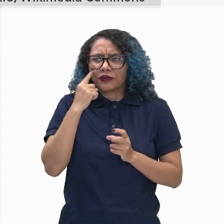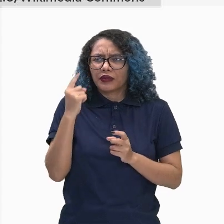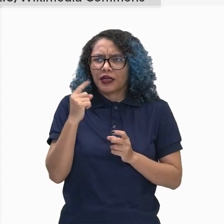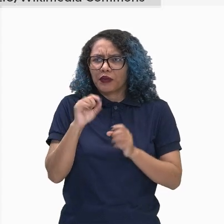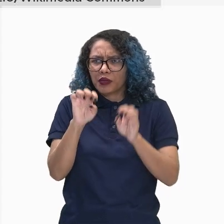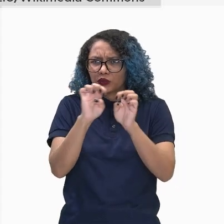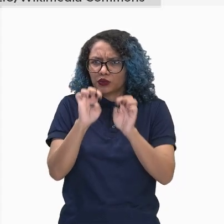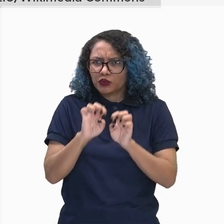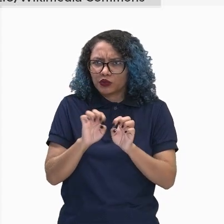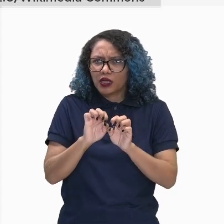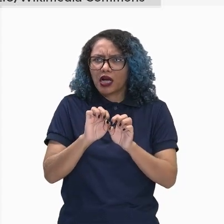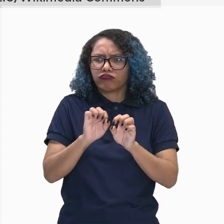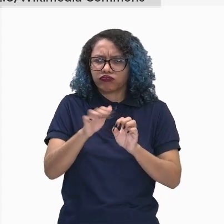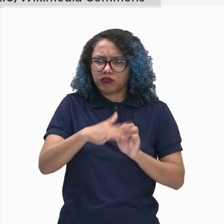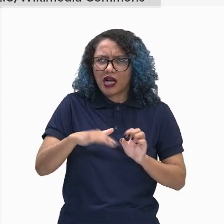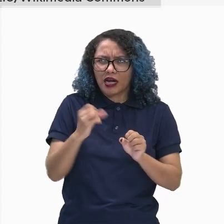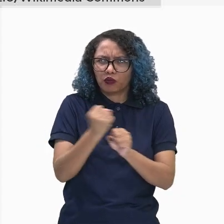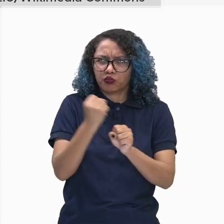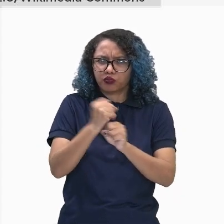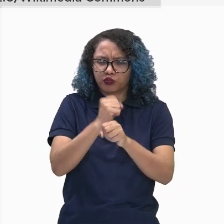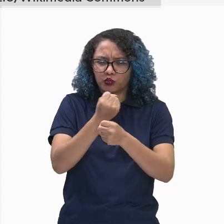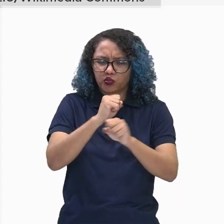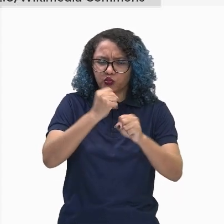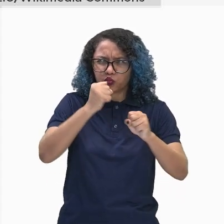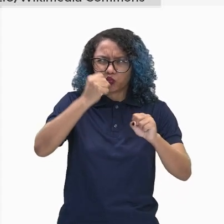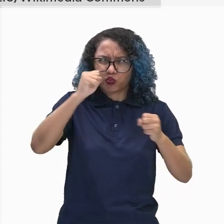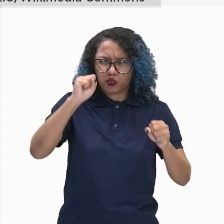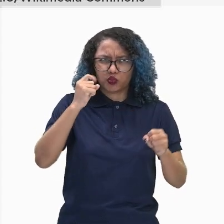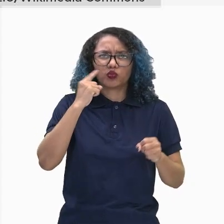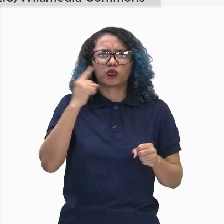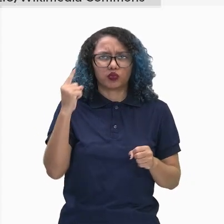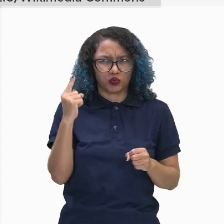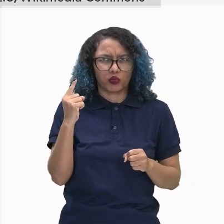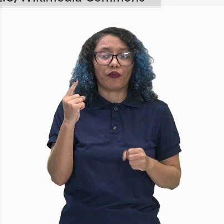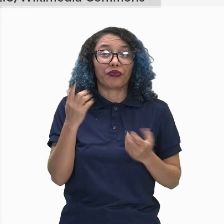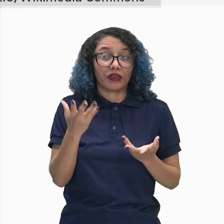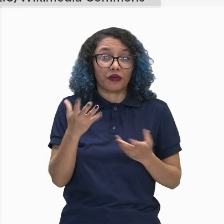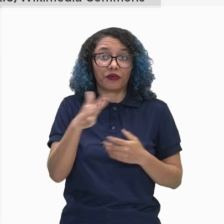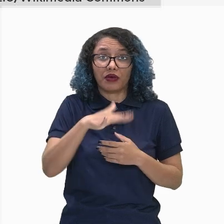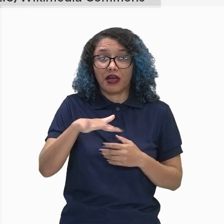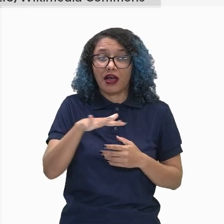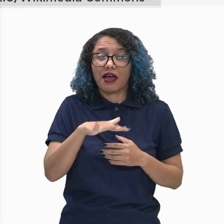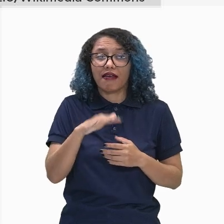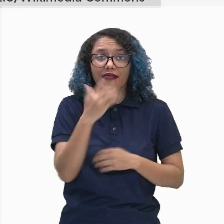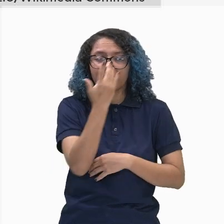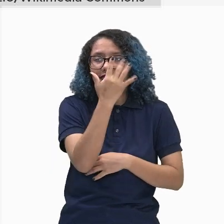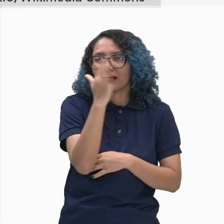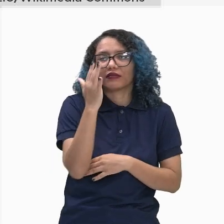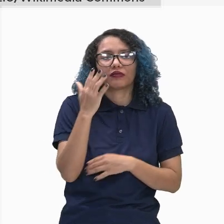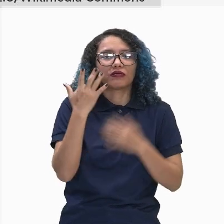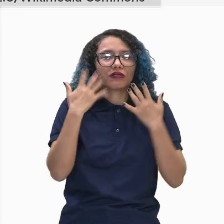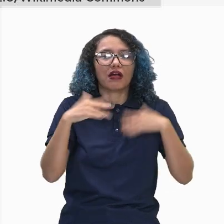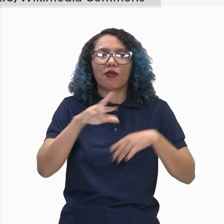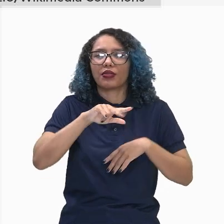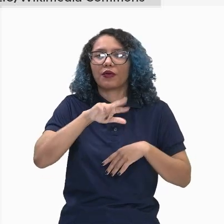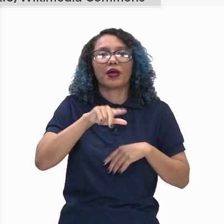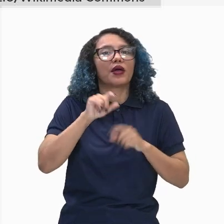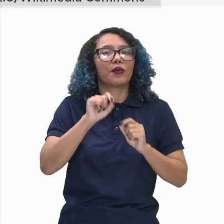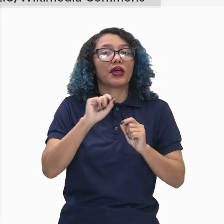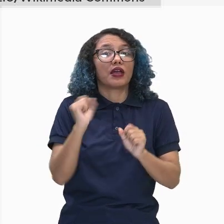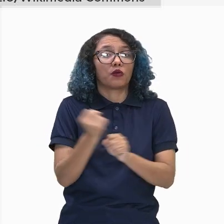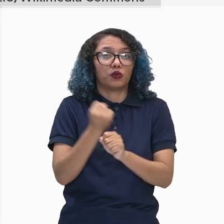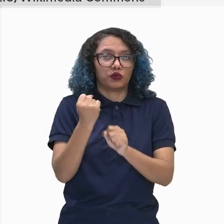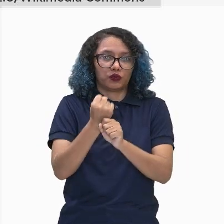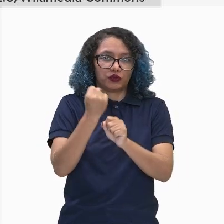muito grande, né, que foi construída, tá? Então não é uma paisagem natural, né, e sim uma construção humana